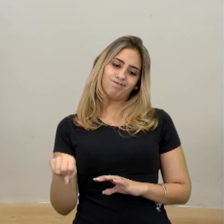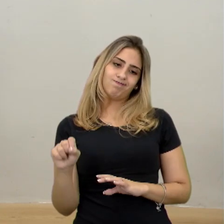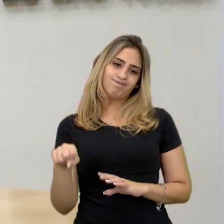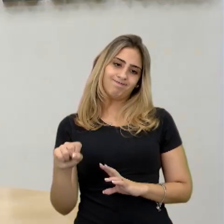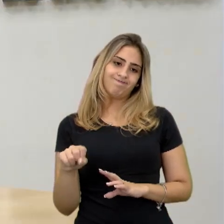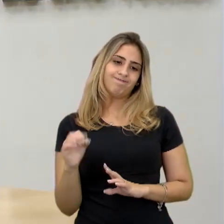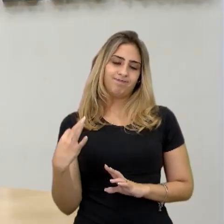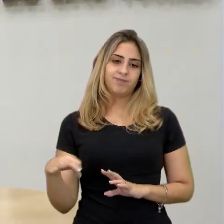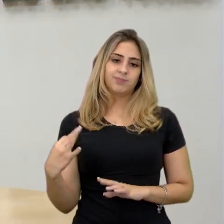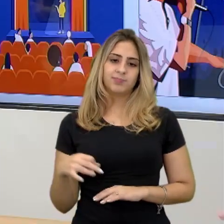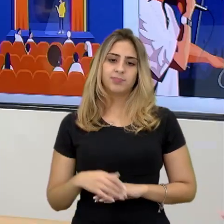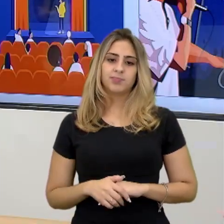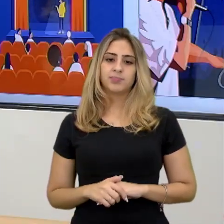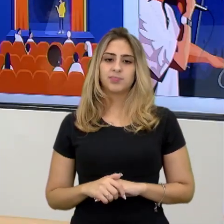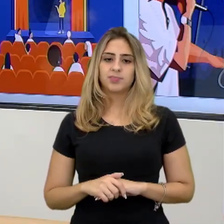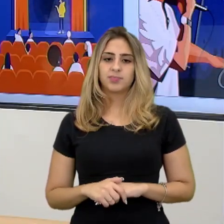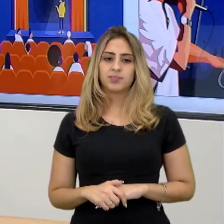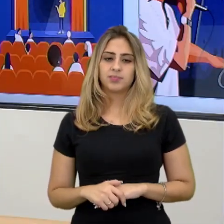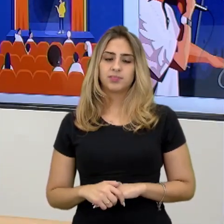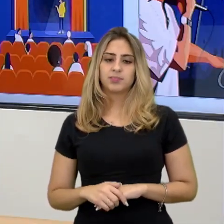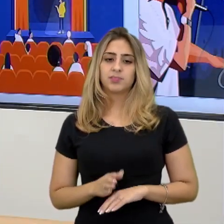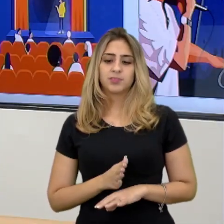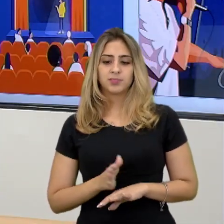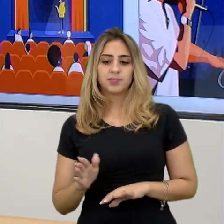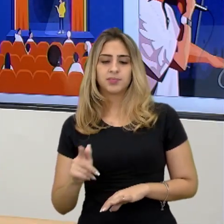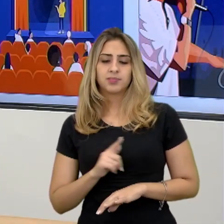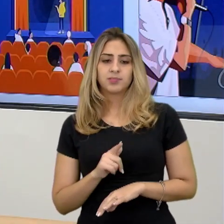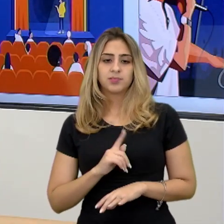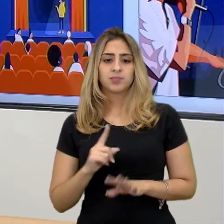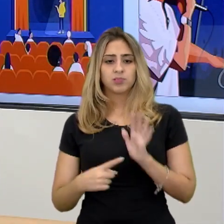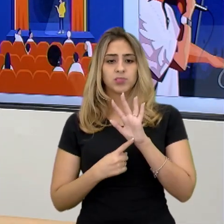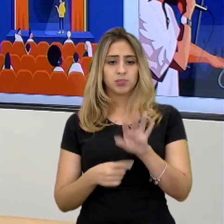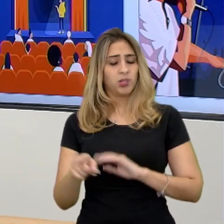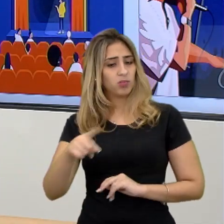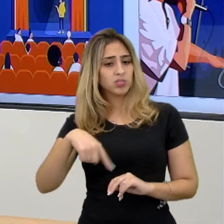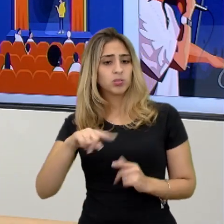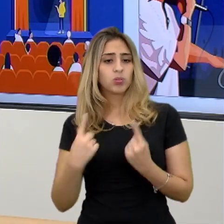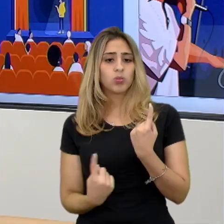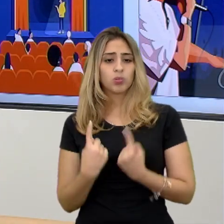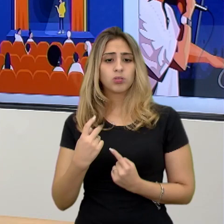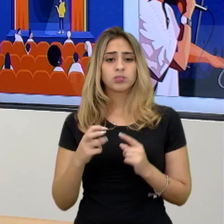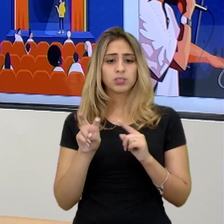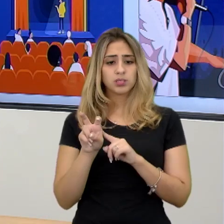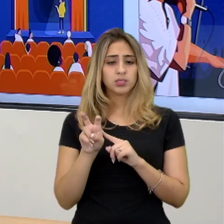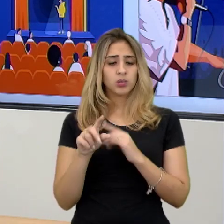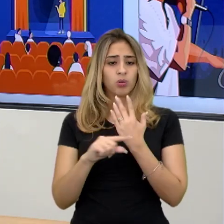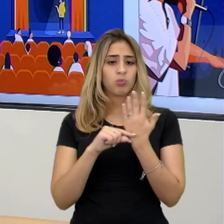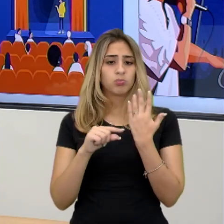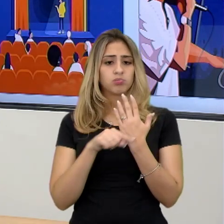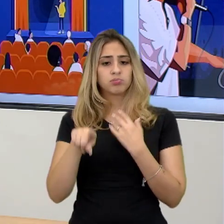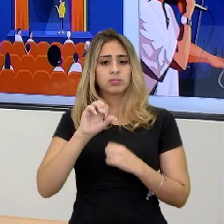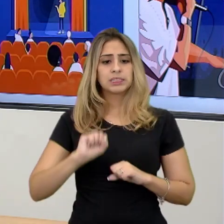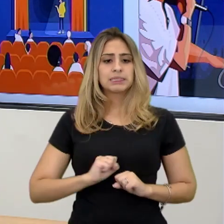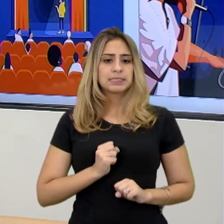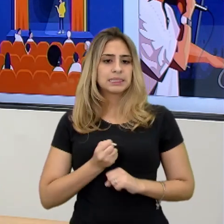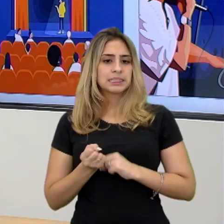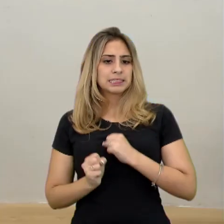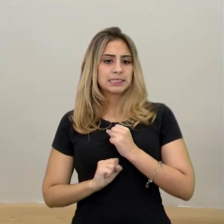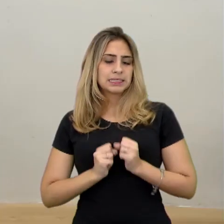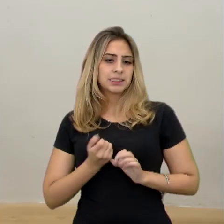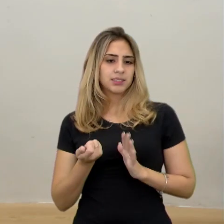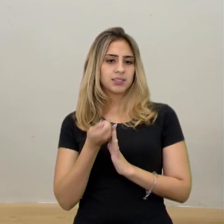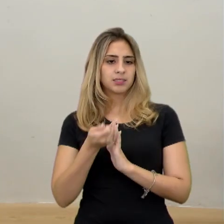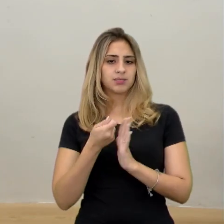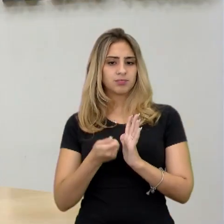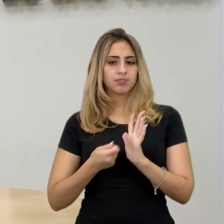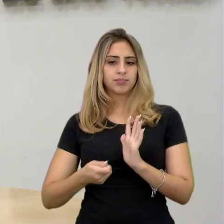Aí que a gente entra naquela questão que logo mais eu já vou mostrar para vocês quais são os 5 autores. Eles devem estar ansiosos para anotar, né? Com